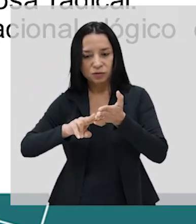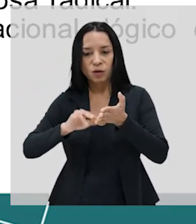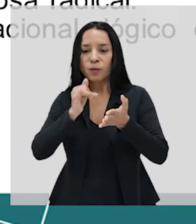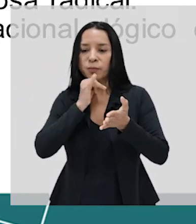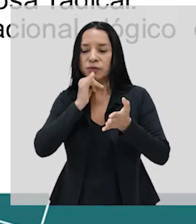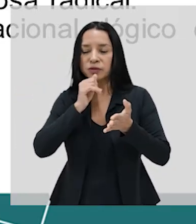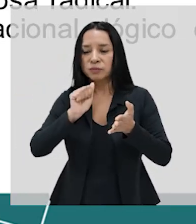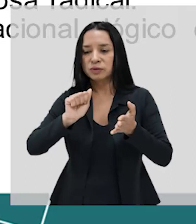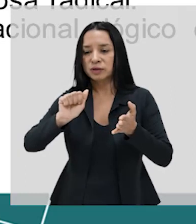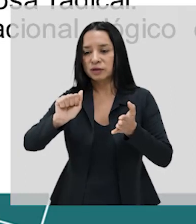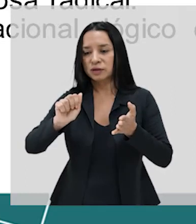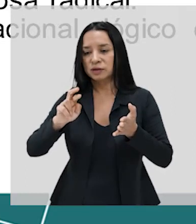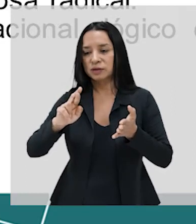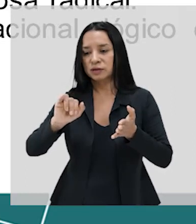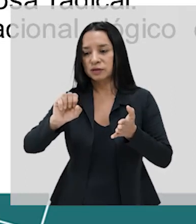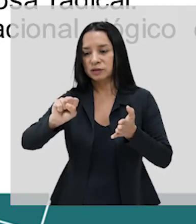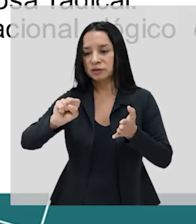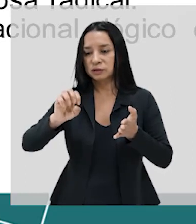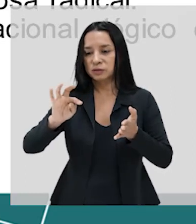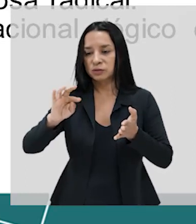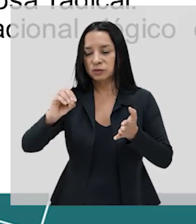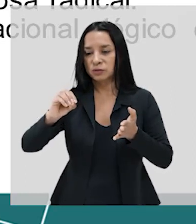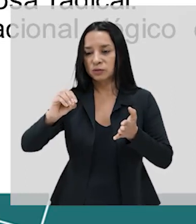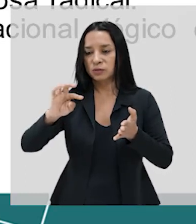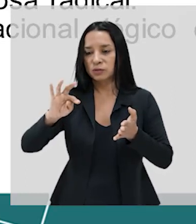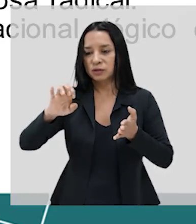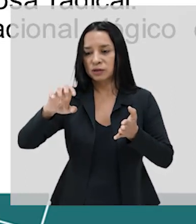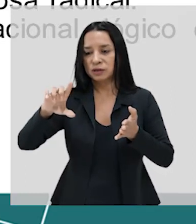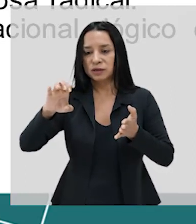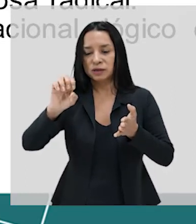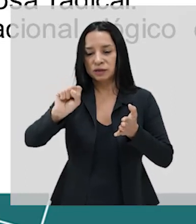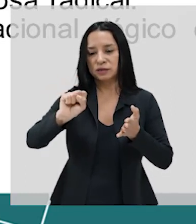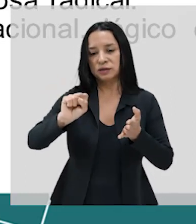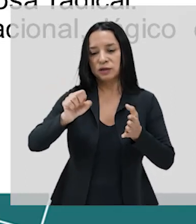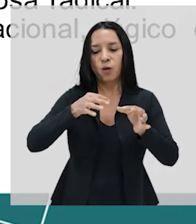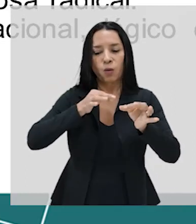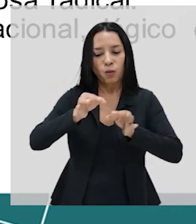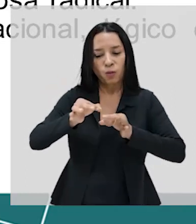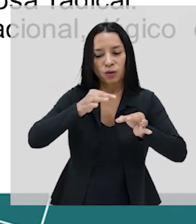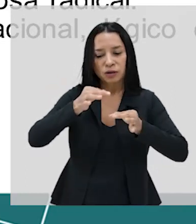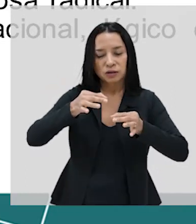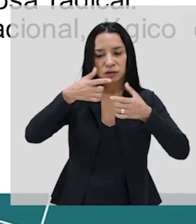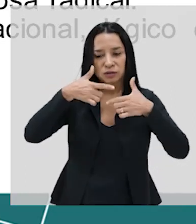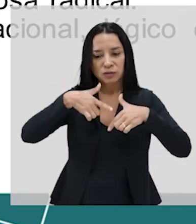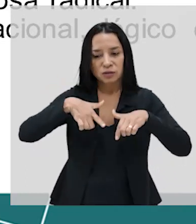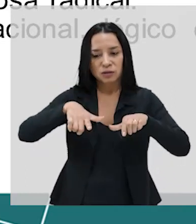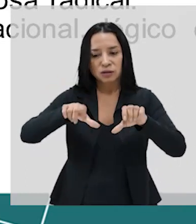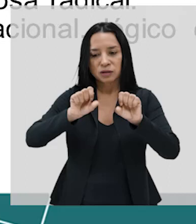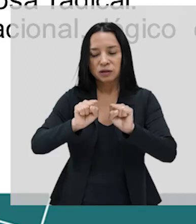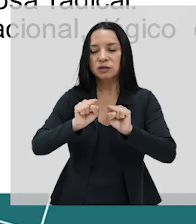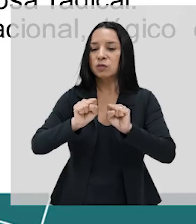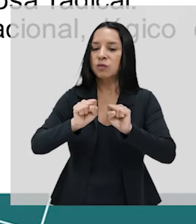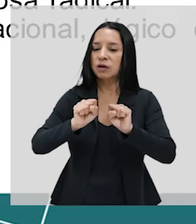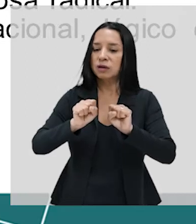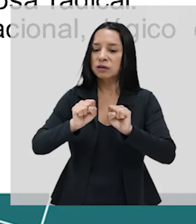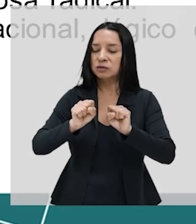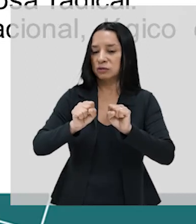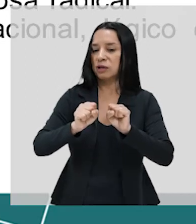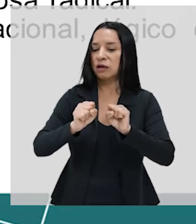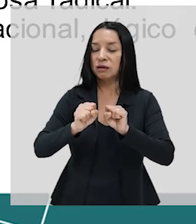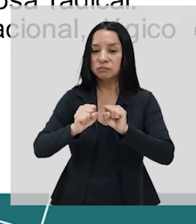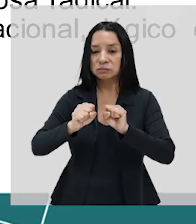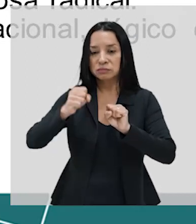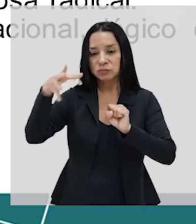exemplo. Essa sistematização é justamente o processo de organização da linguagem do conhecimento, da produção do conhecimento, para que